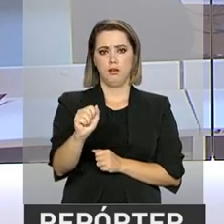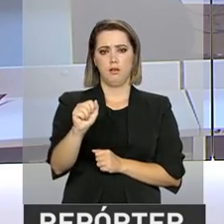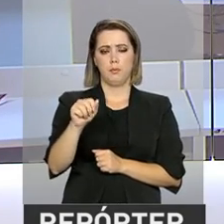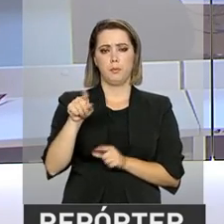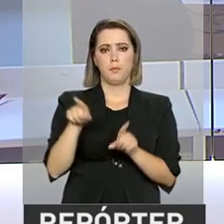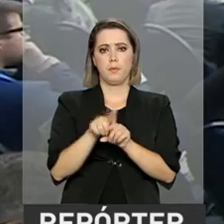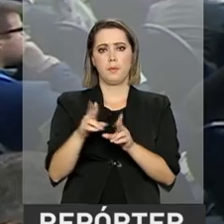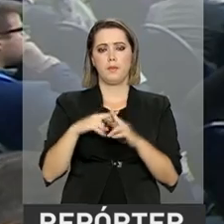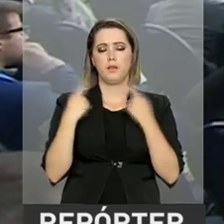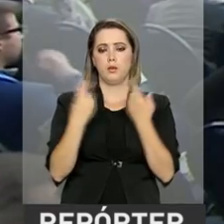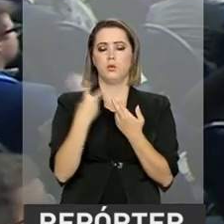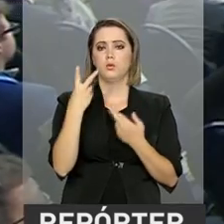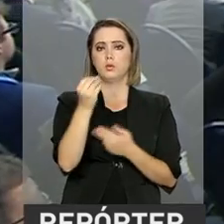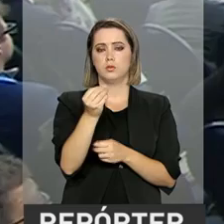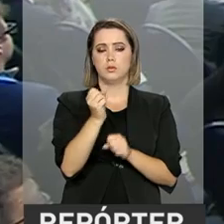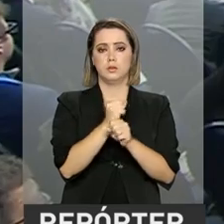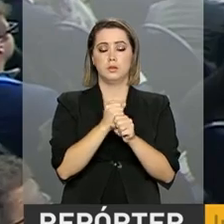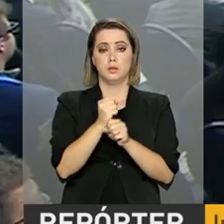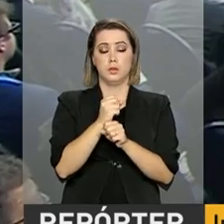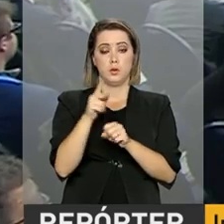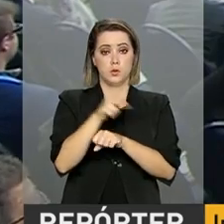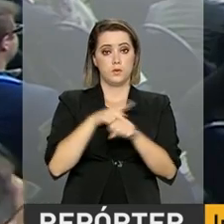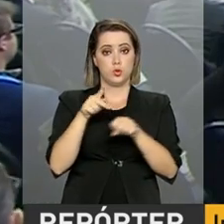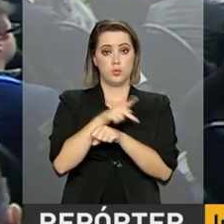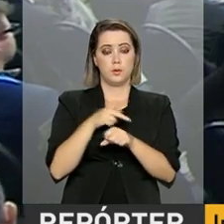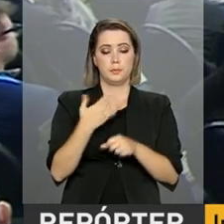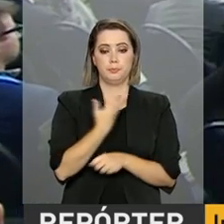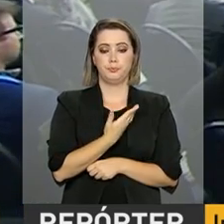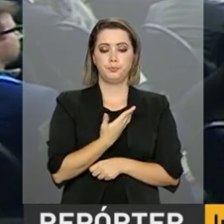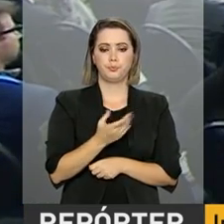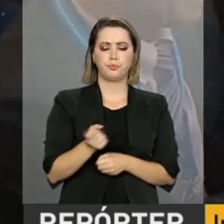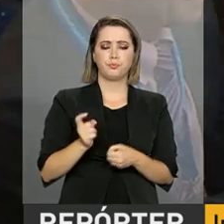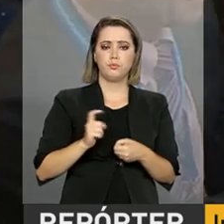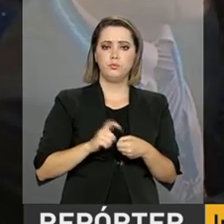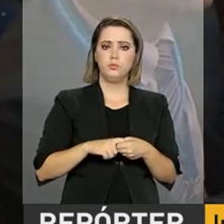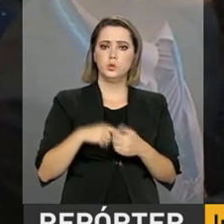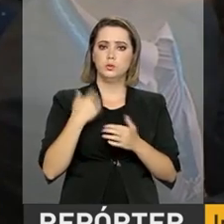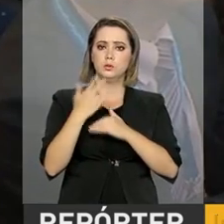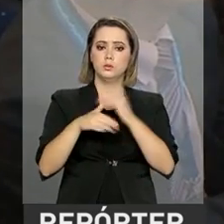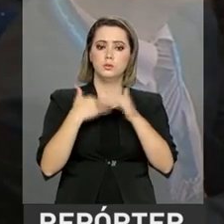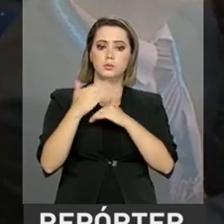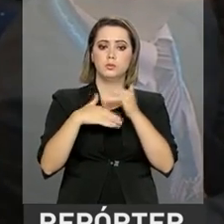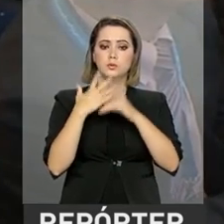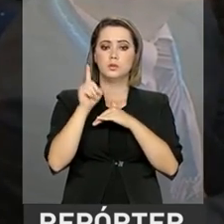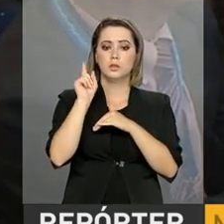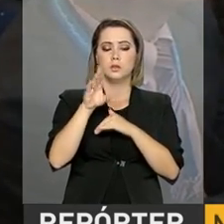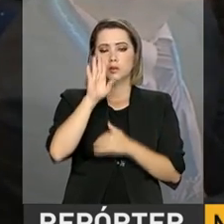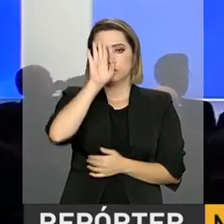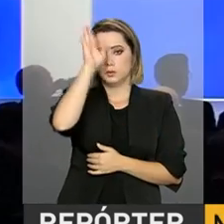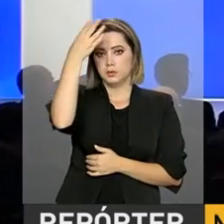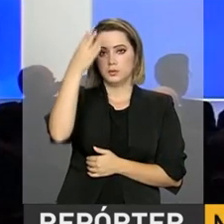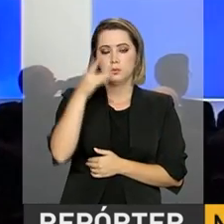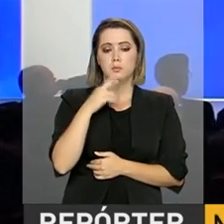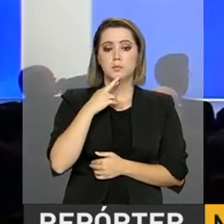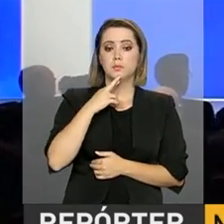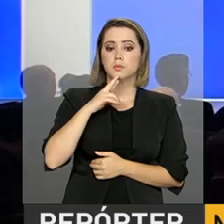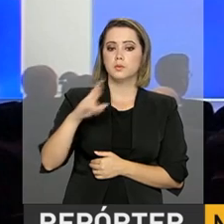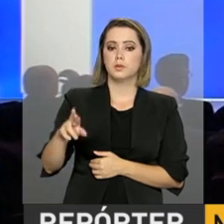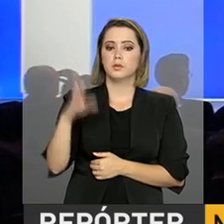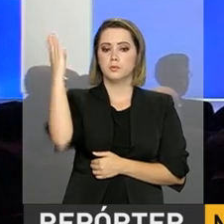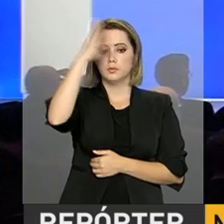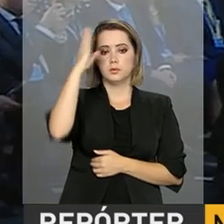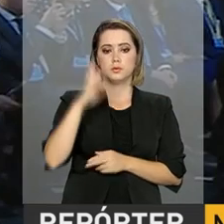do planeta A retomada do crescimento econômico é o principal recado do Brasil na reunião de